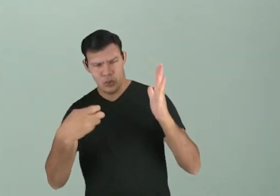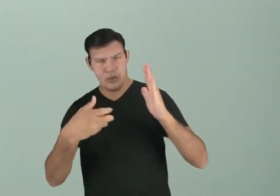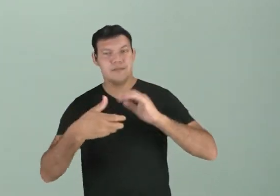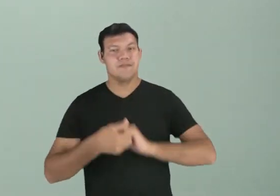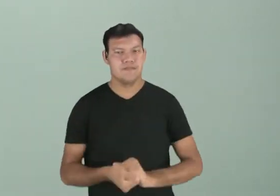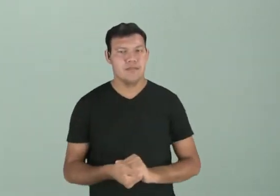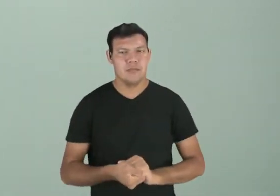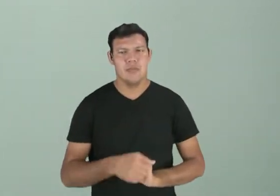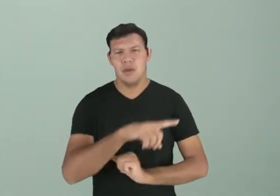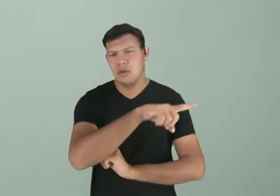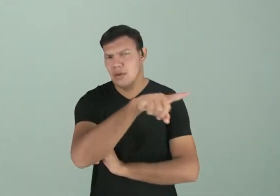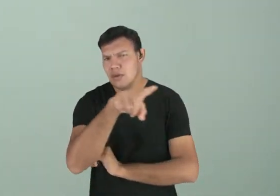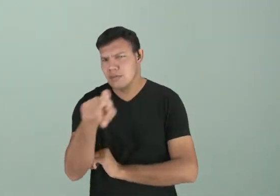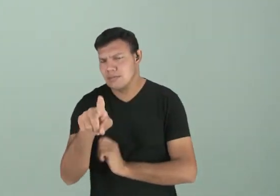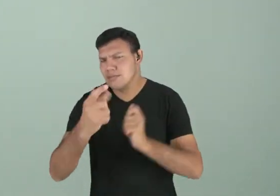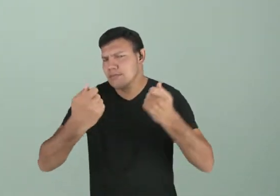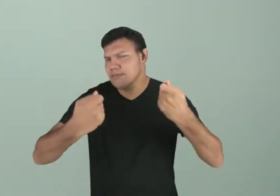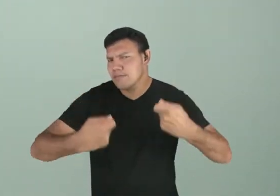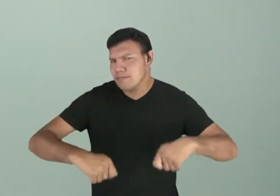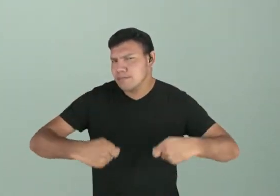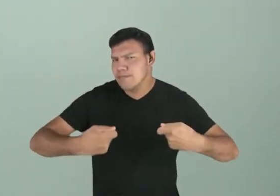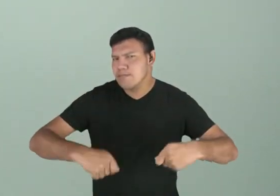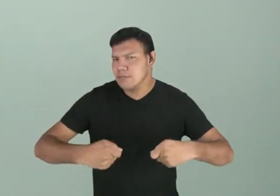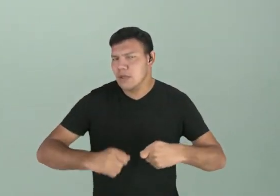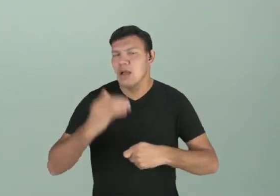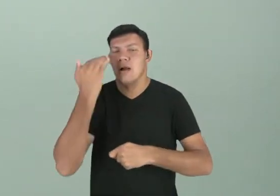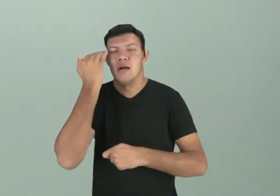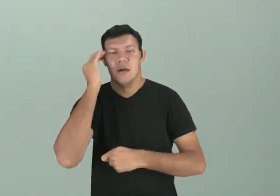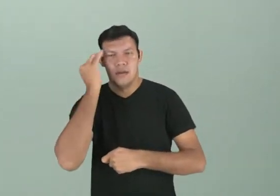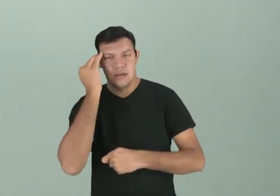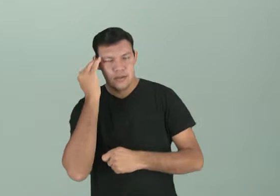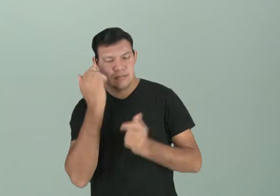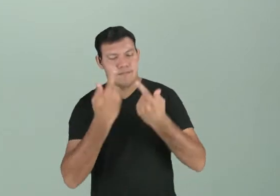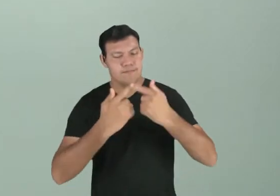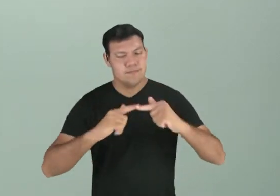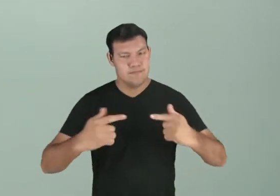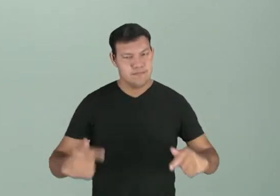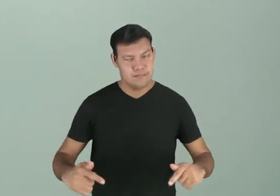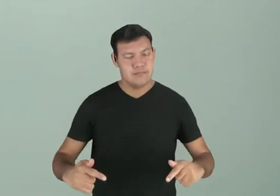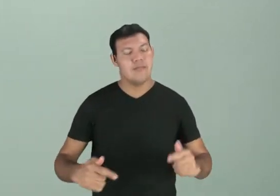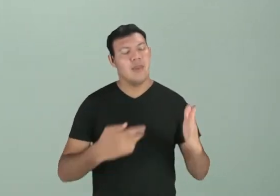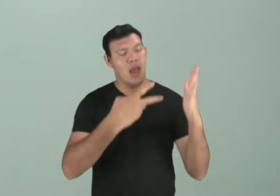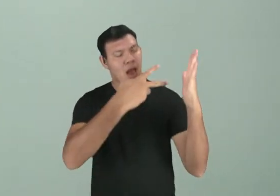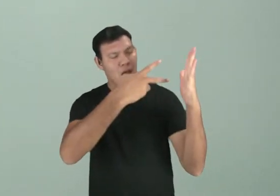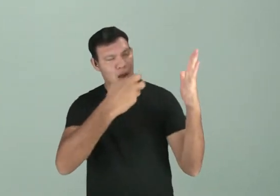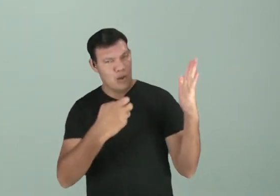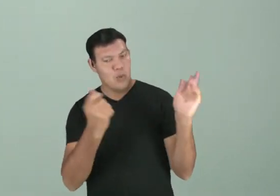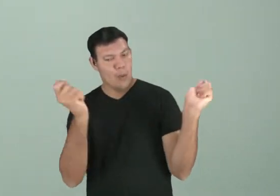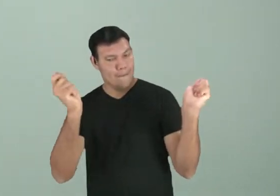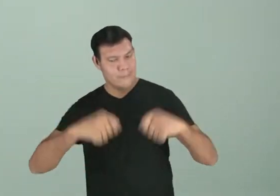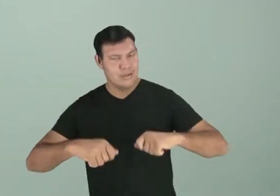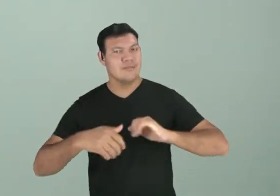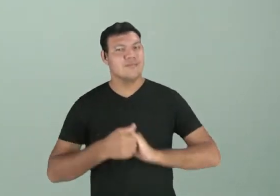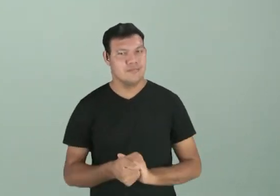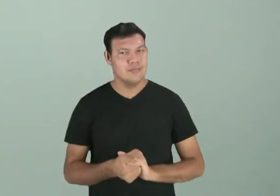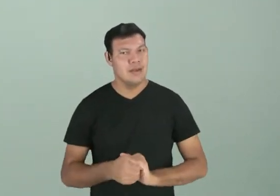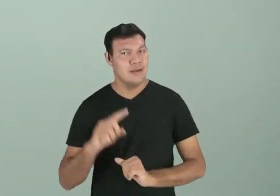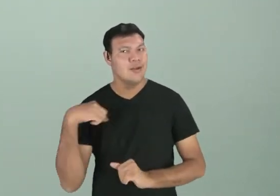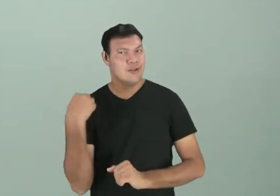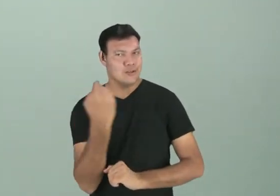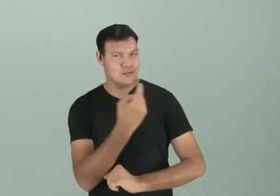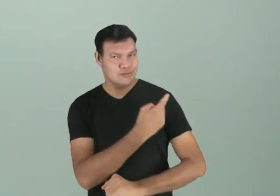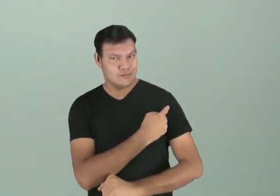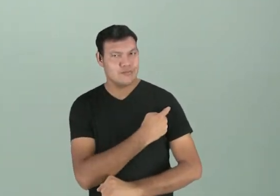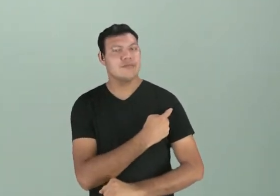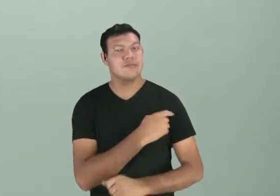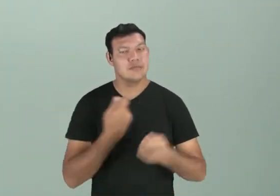você precisa conhecer, entender gramática para poder interpretar os textos. Nós precisamos sim,